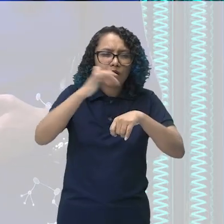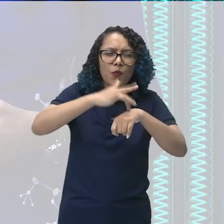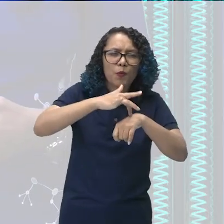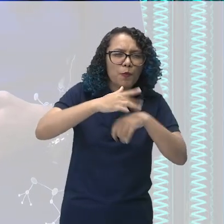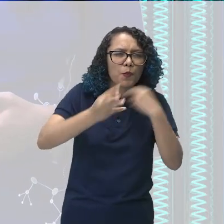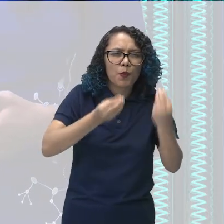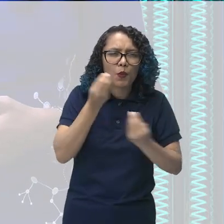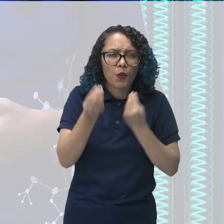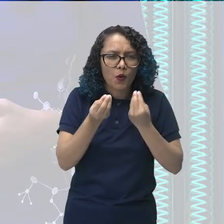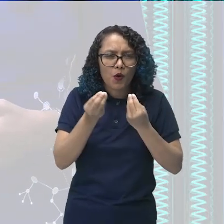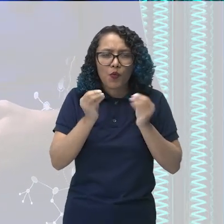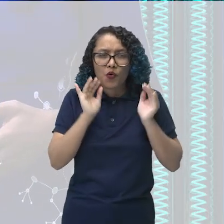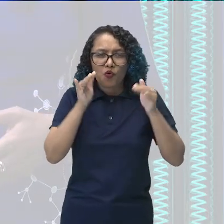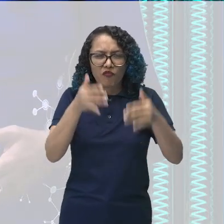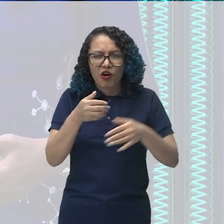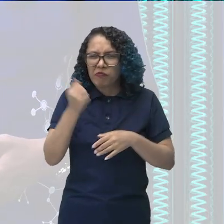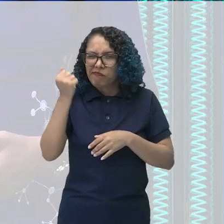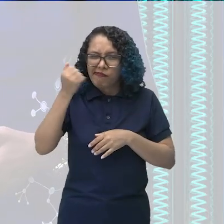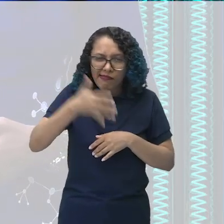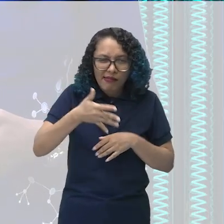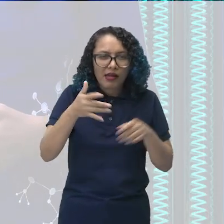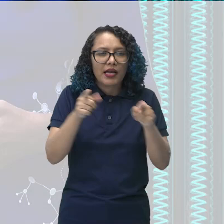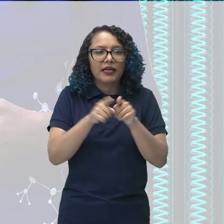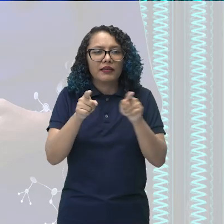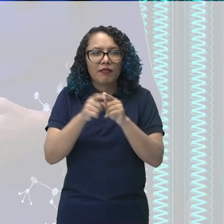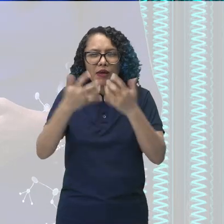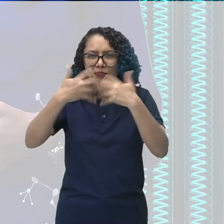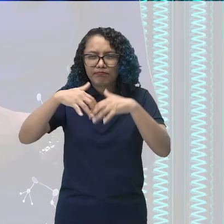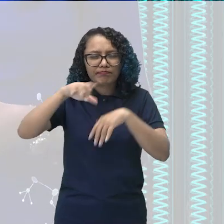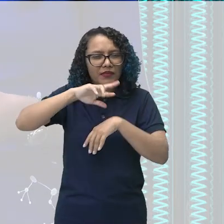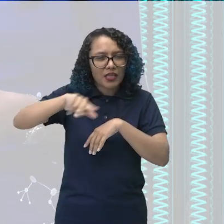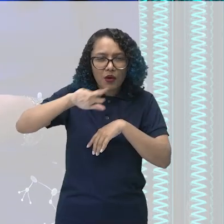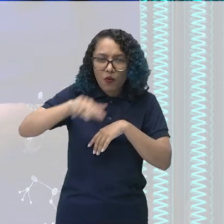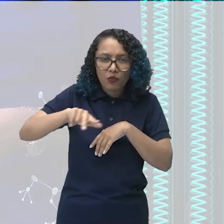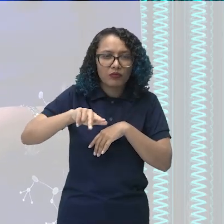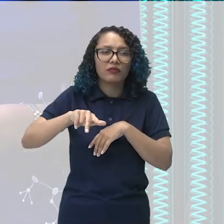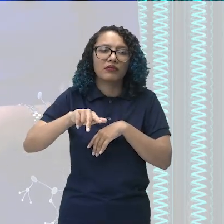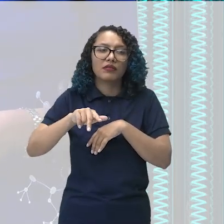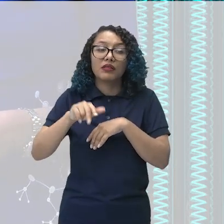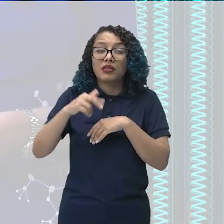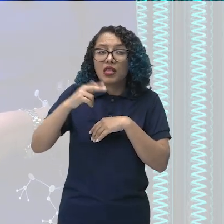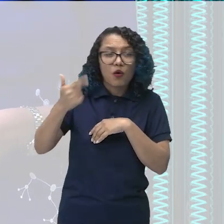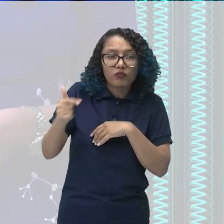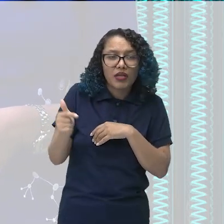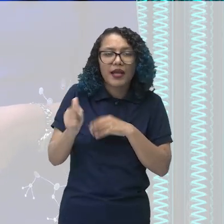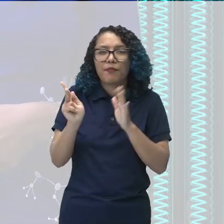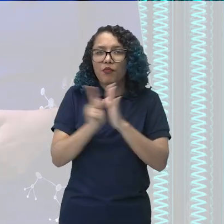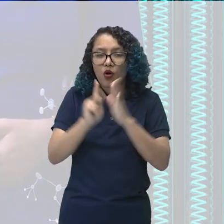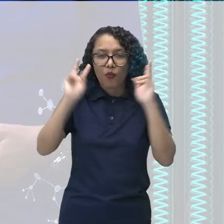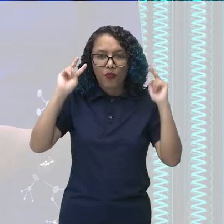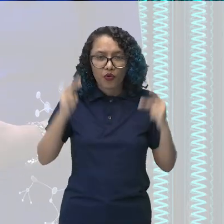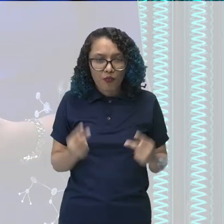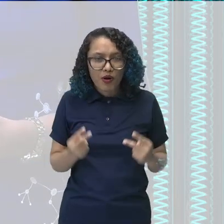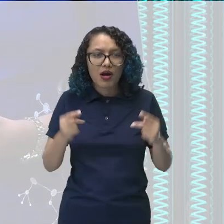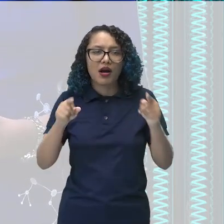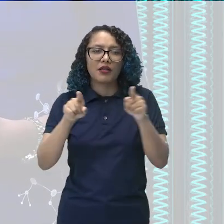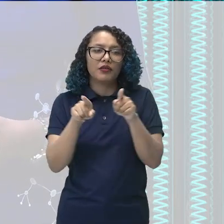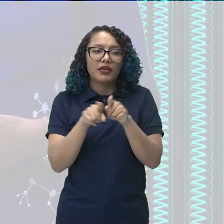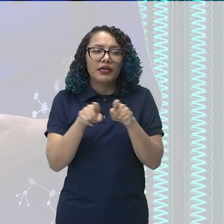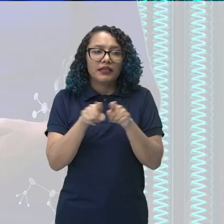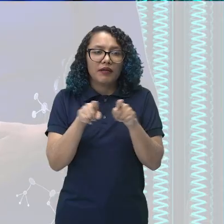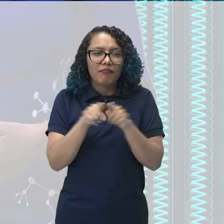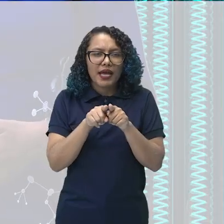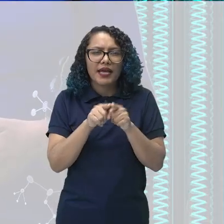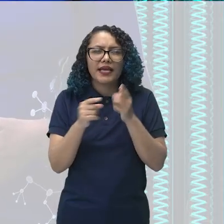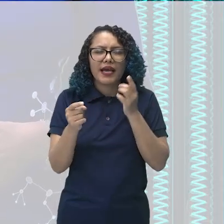ele explora a futilidade e a irracionalidade da condição humana. As peças